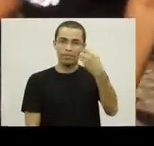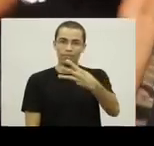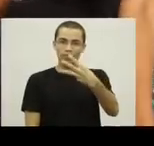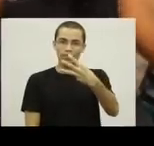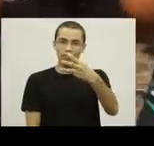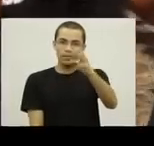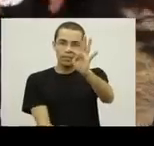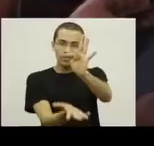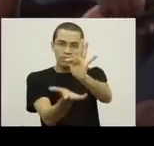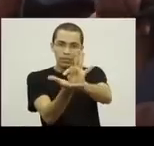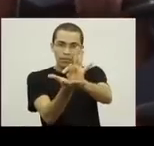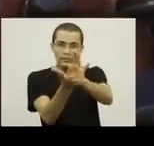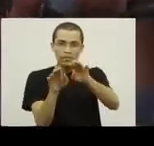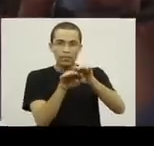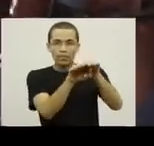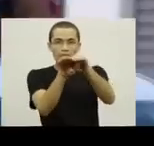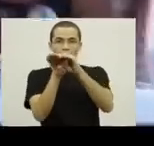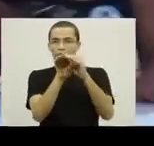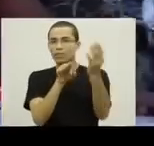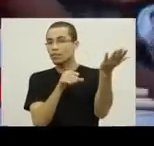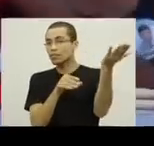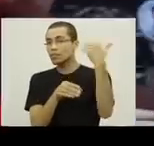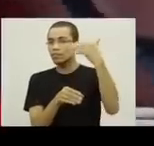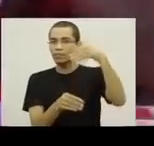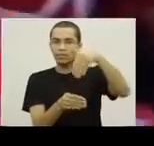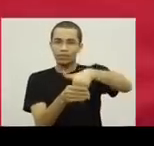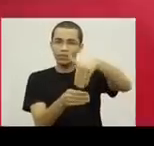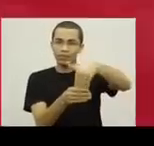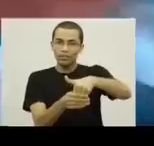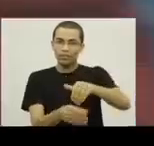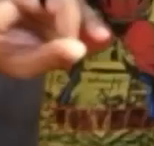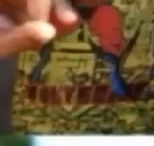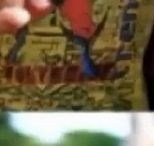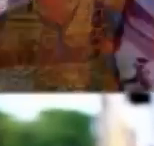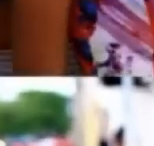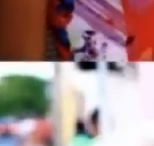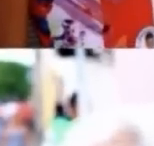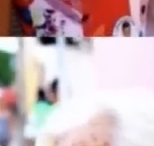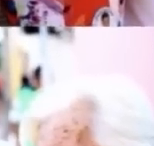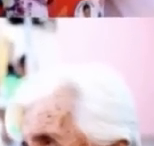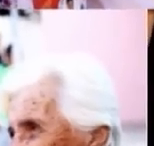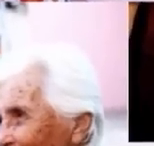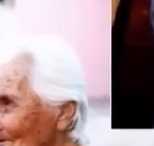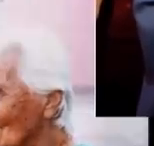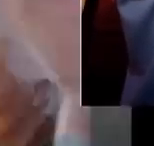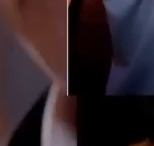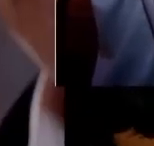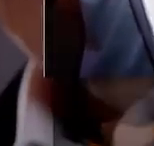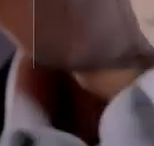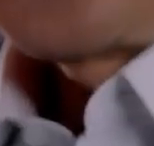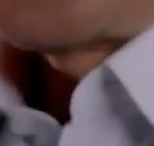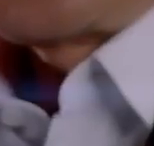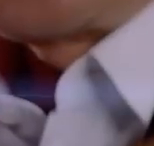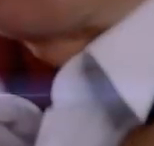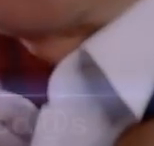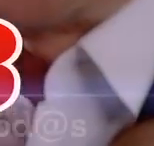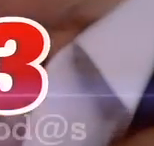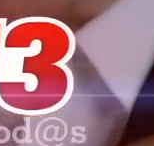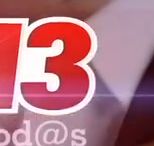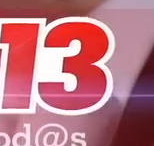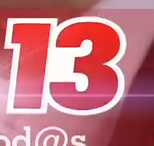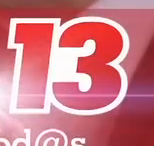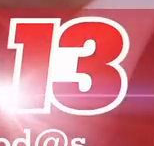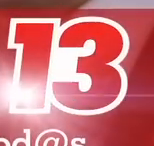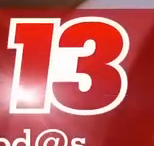Dias é 13, é Teresina para todos, vamos lá. O Wellington 13 é Teresina para